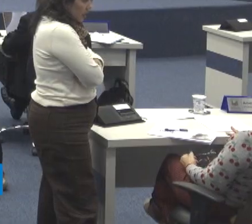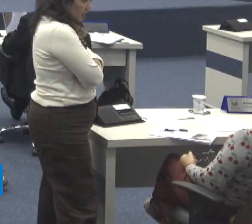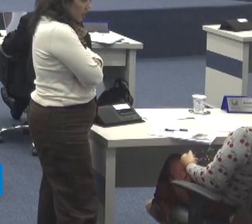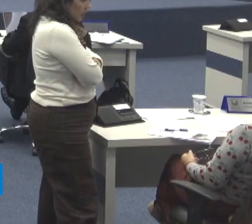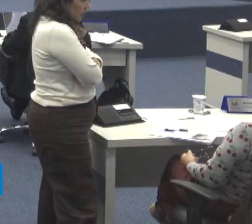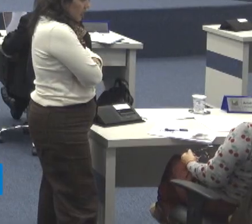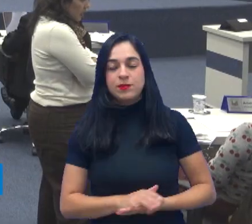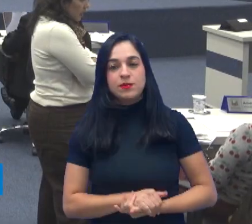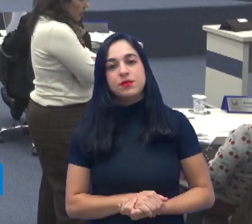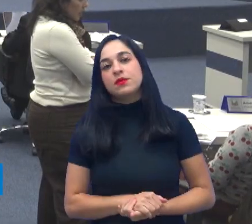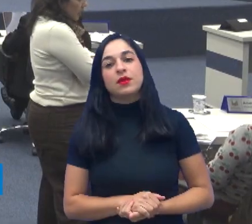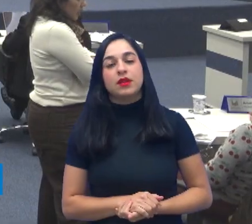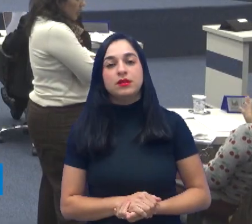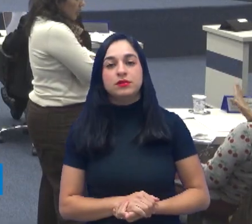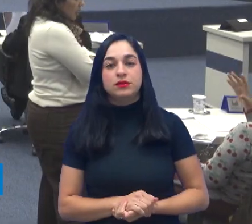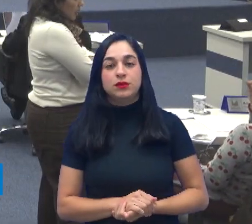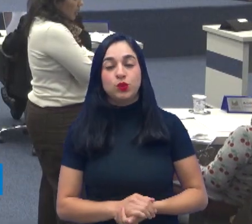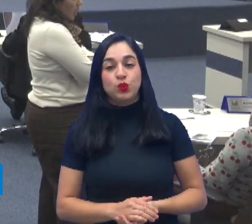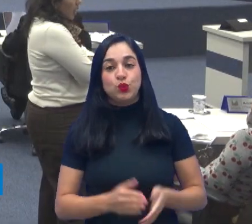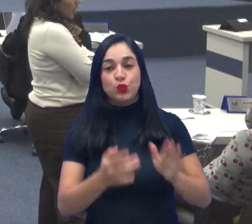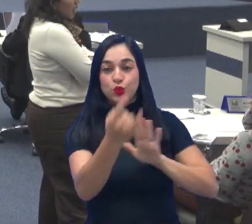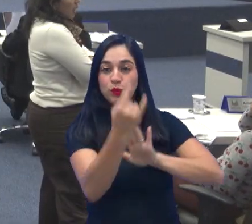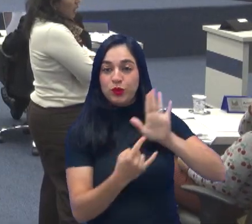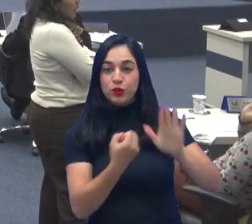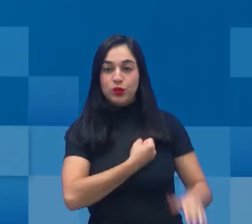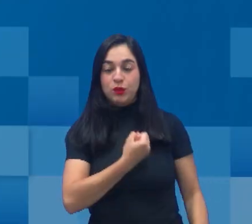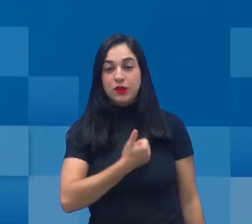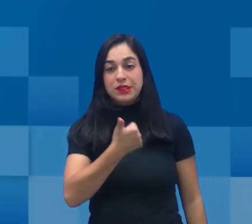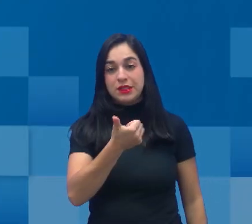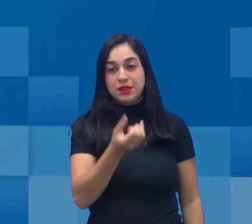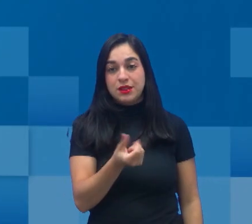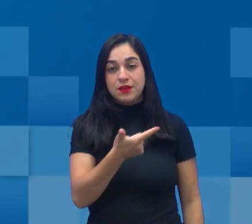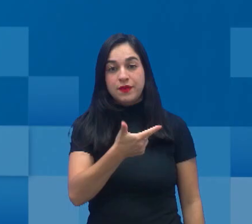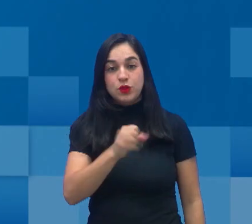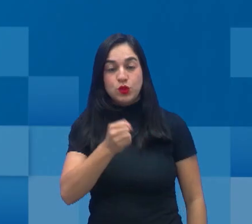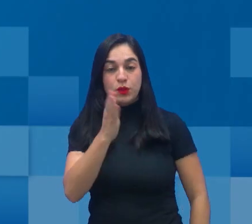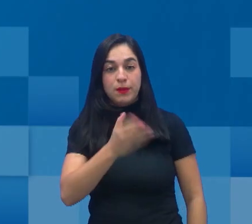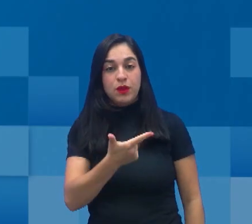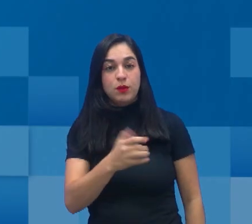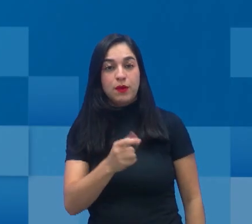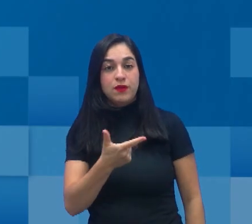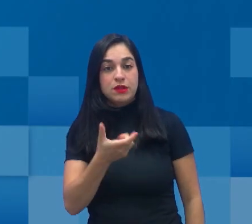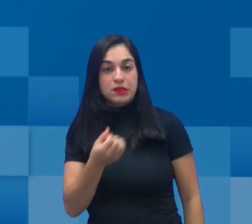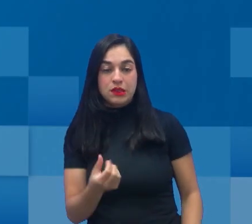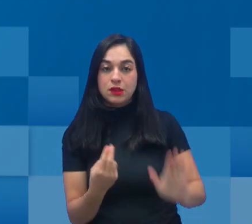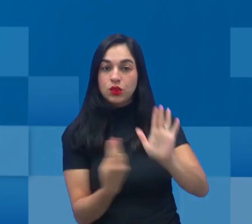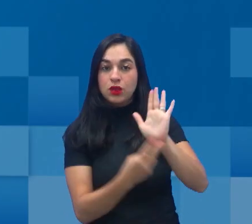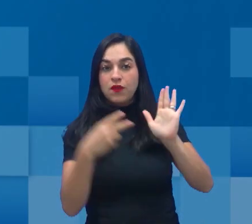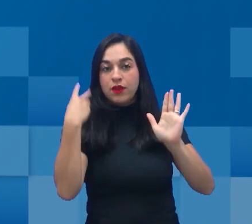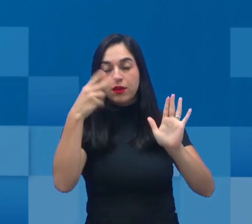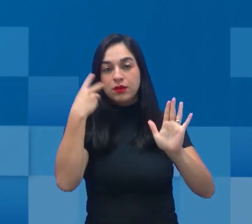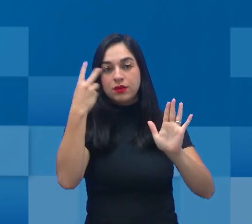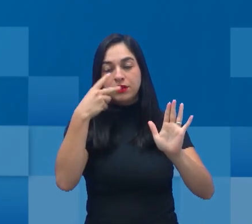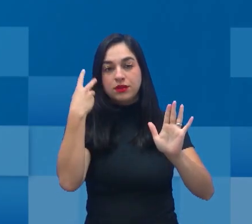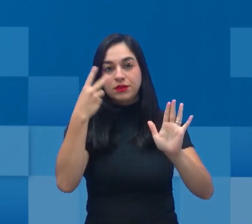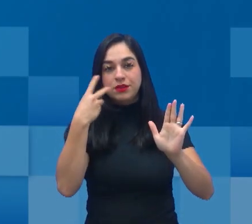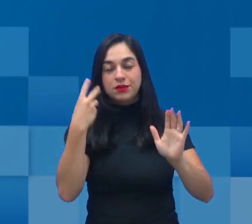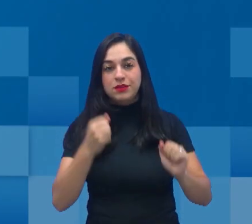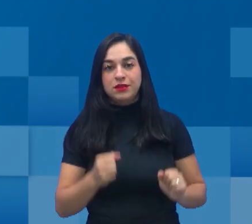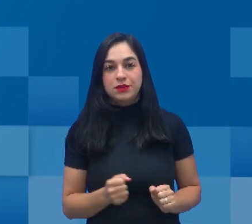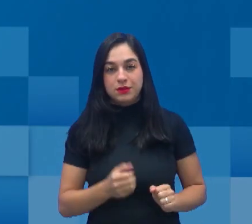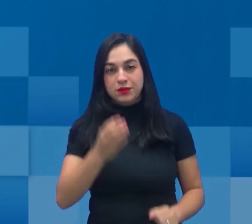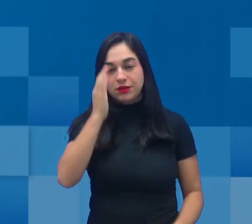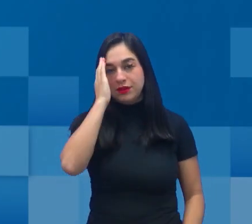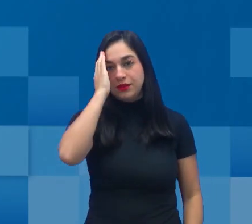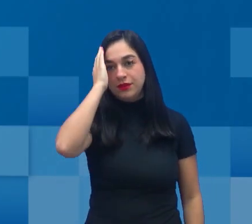Em votação, requerimento de número 1628/2026, de autoria do vereador Carlos Abranches.